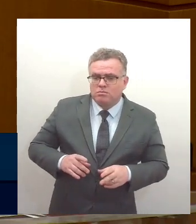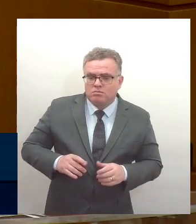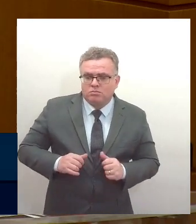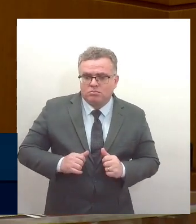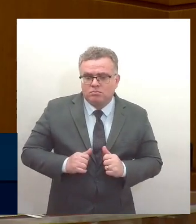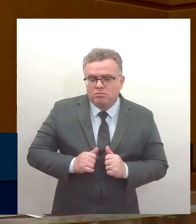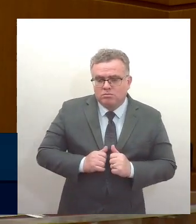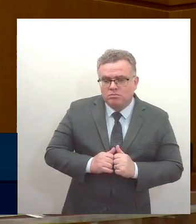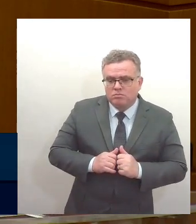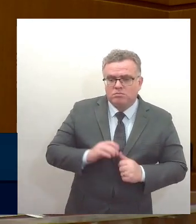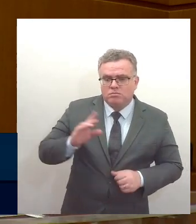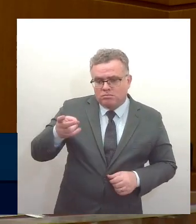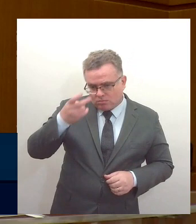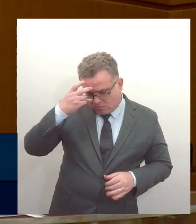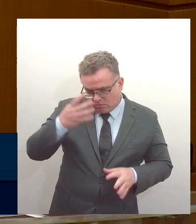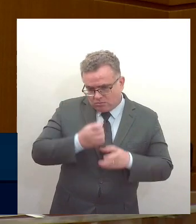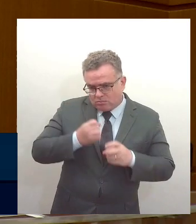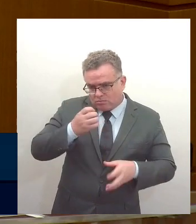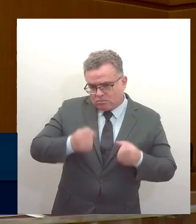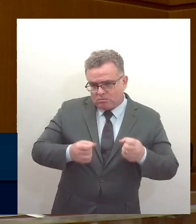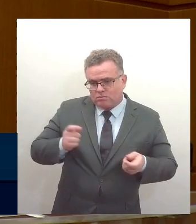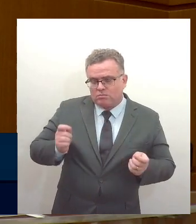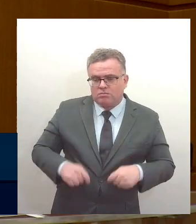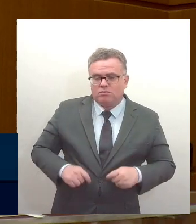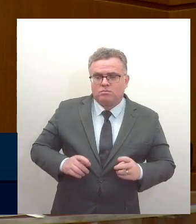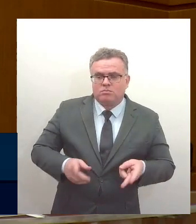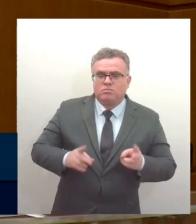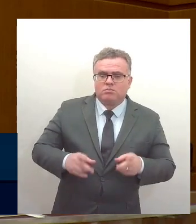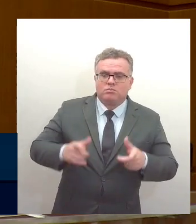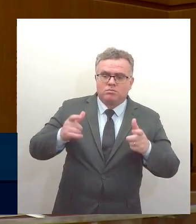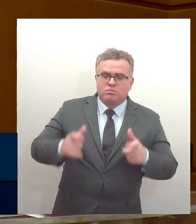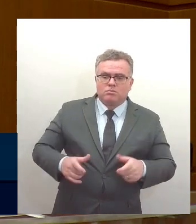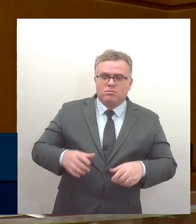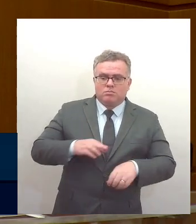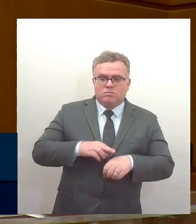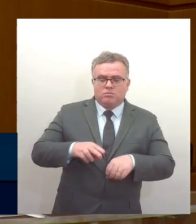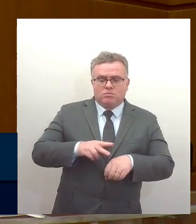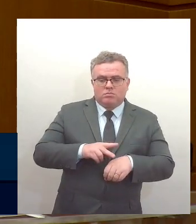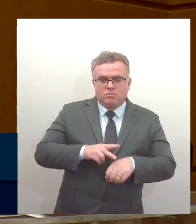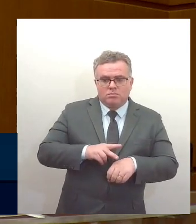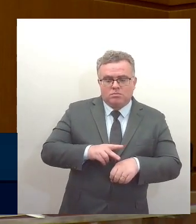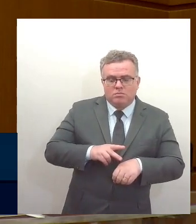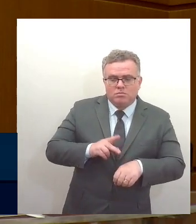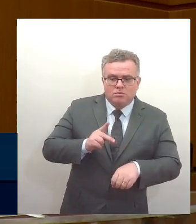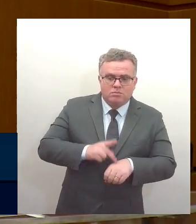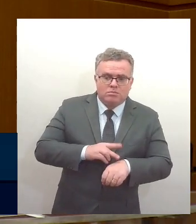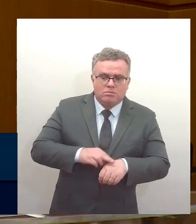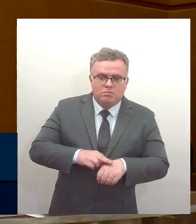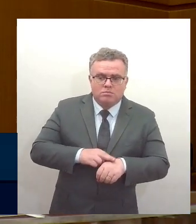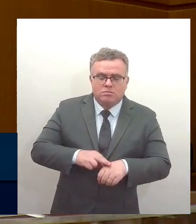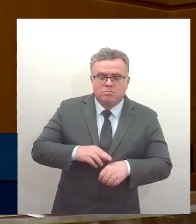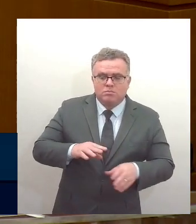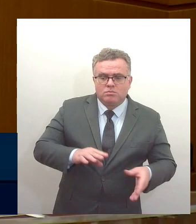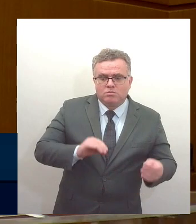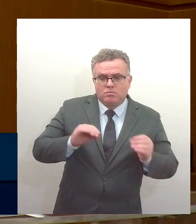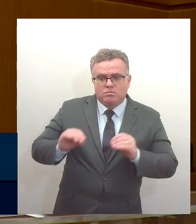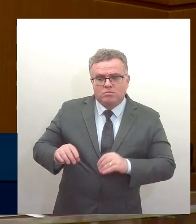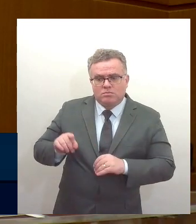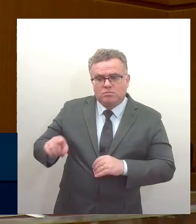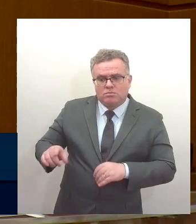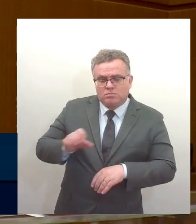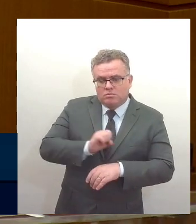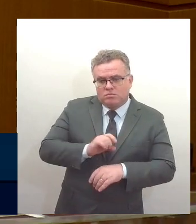De Poço Redondo, nós vamos a Simão Dias, onde o governo do Estado esteve presente na última segunda-feira, trazendo duas boas